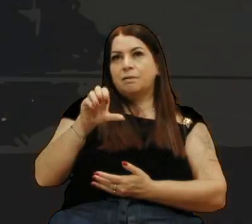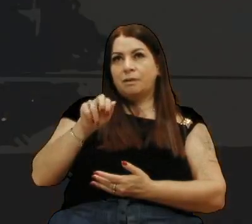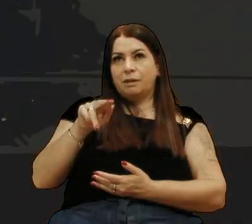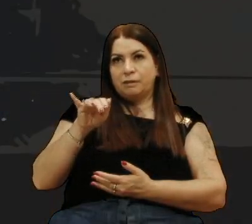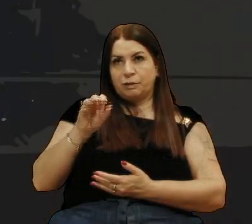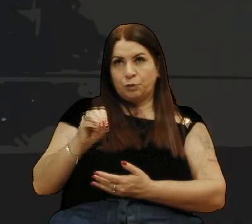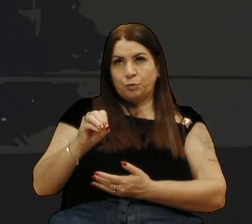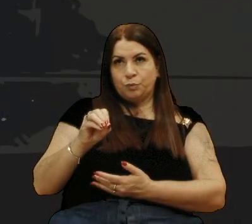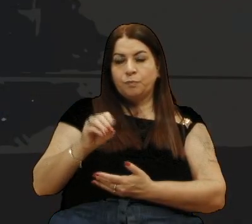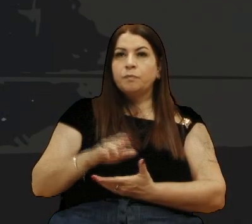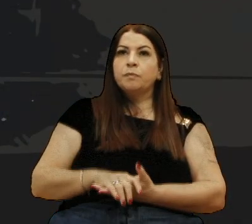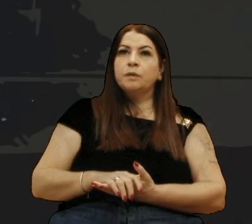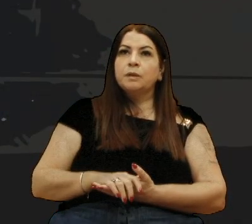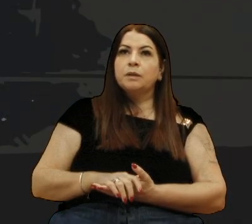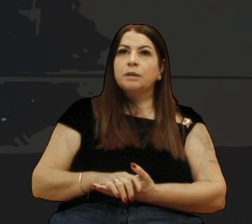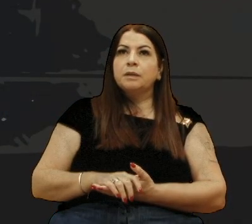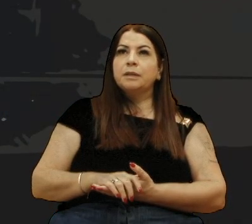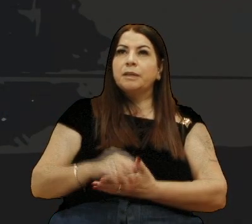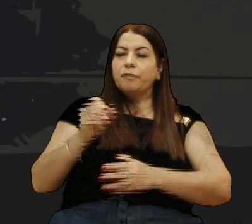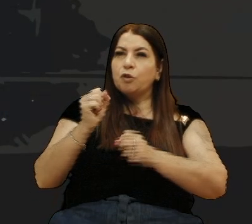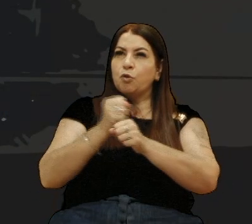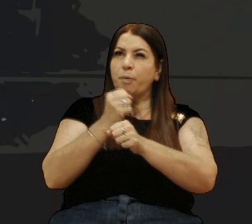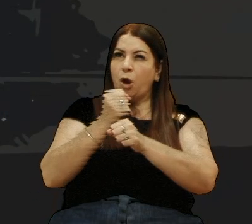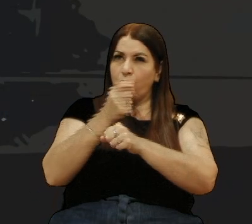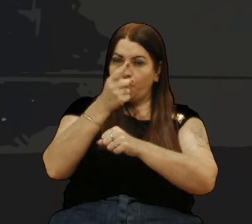gente teve uma obra